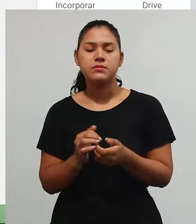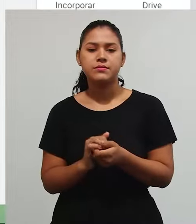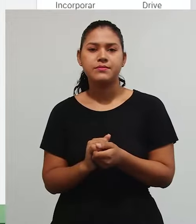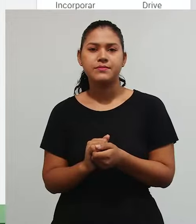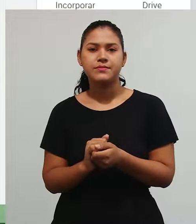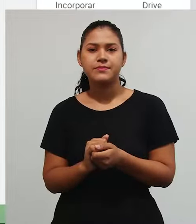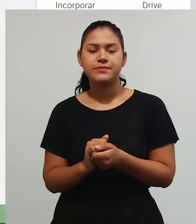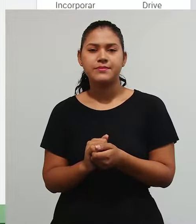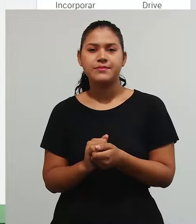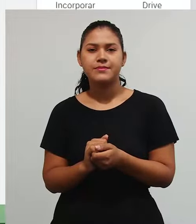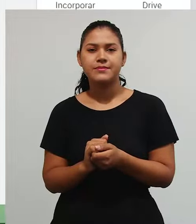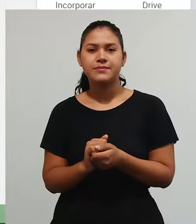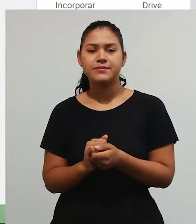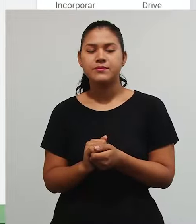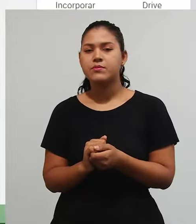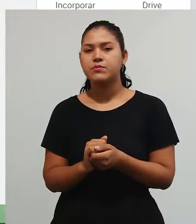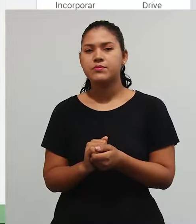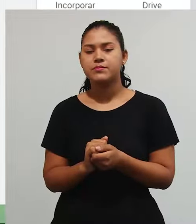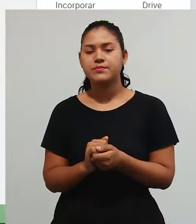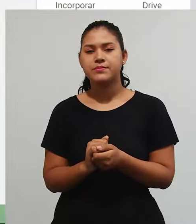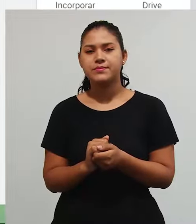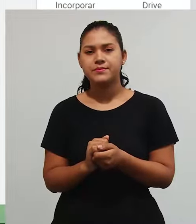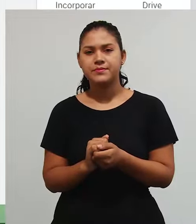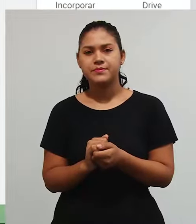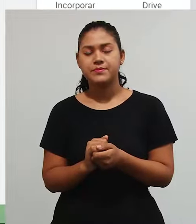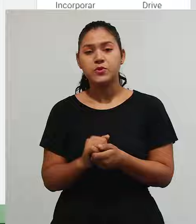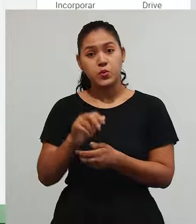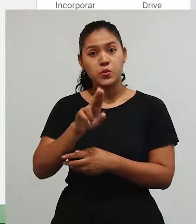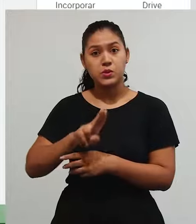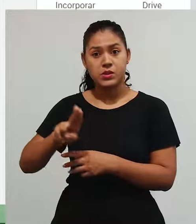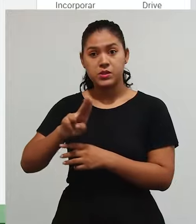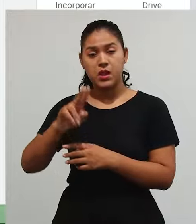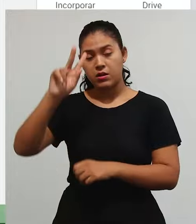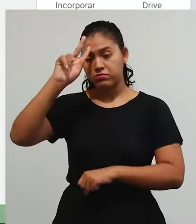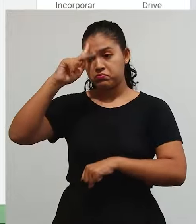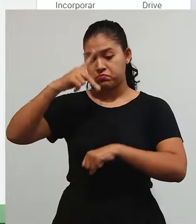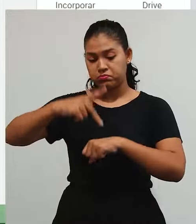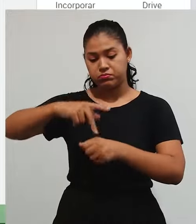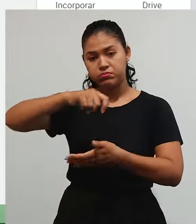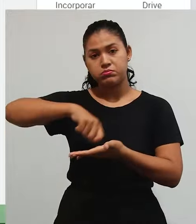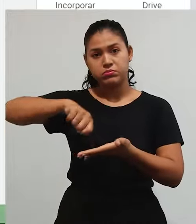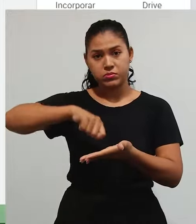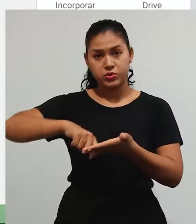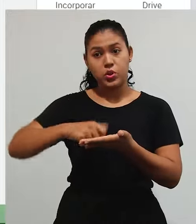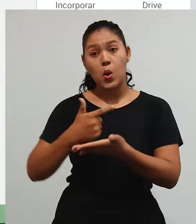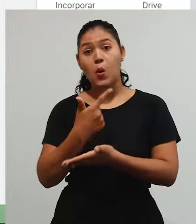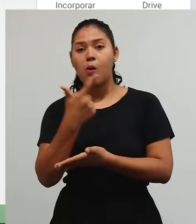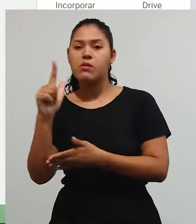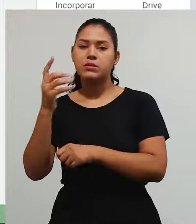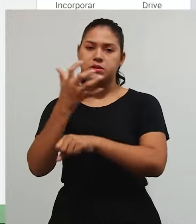os autores das demais disciplinas, ok?